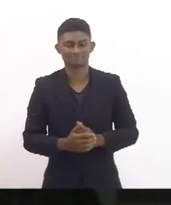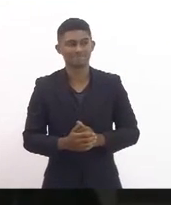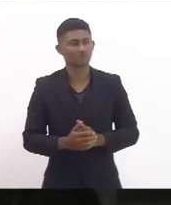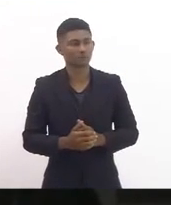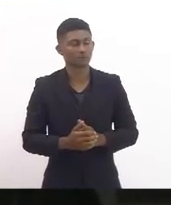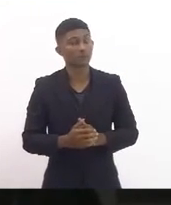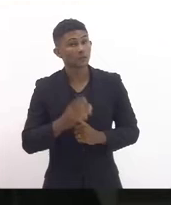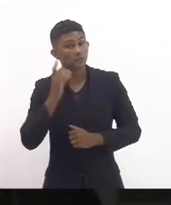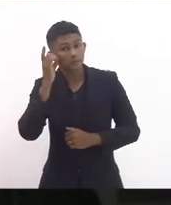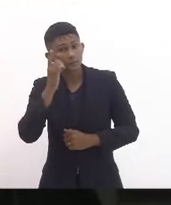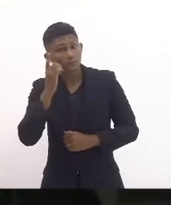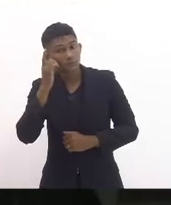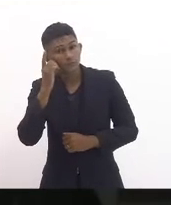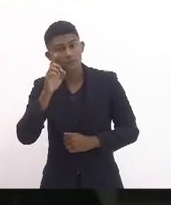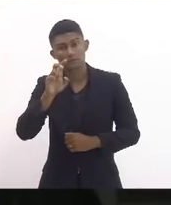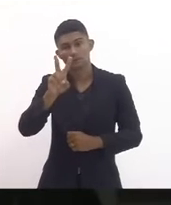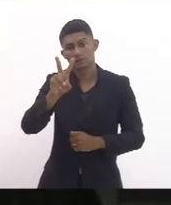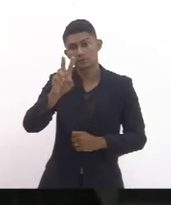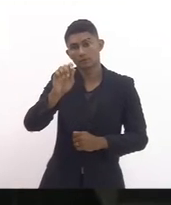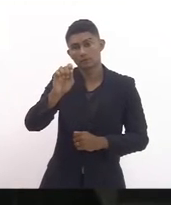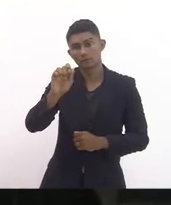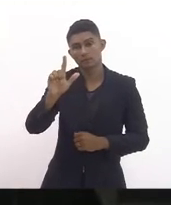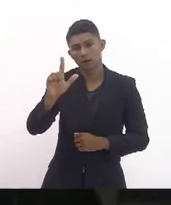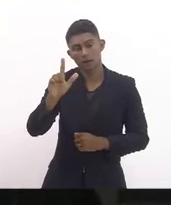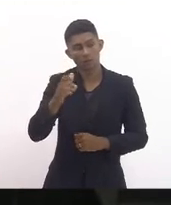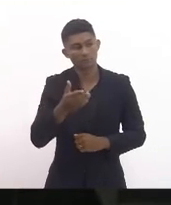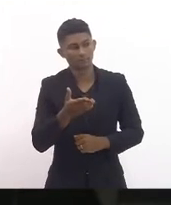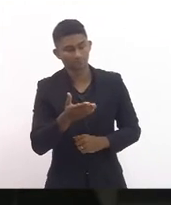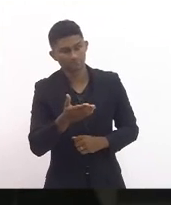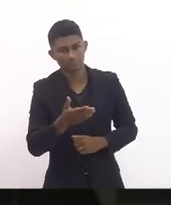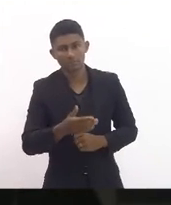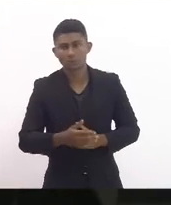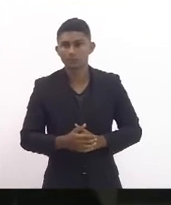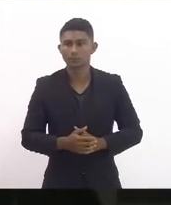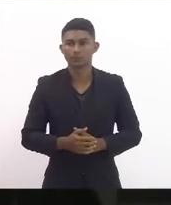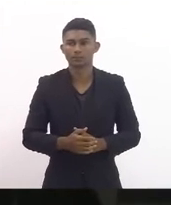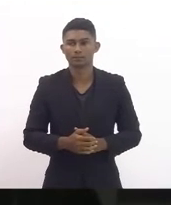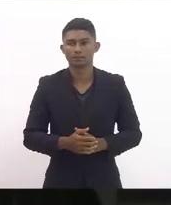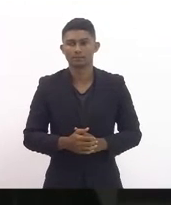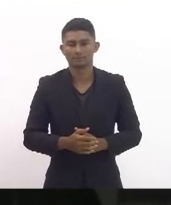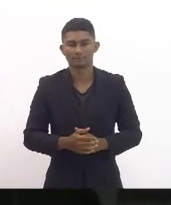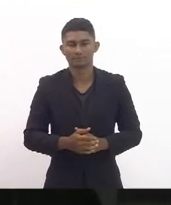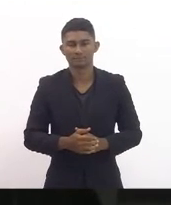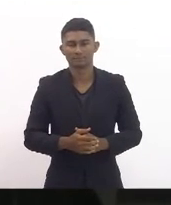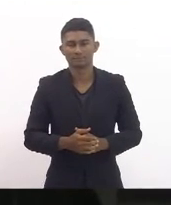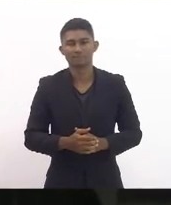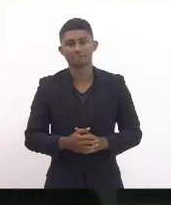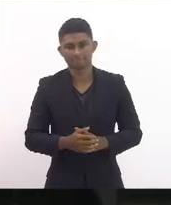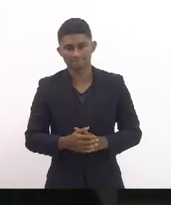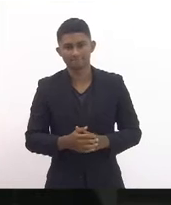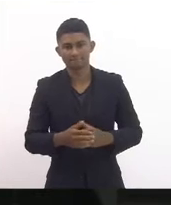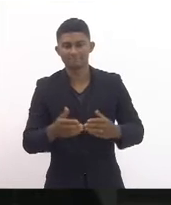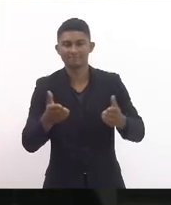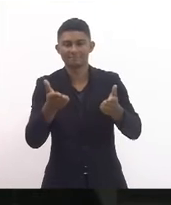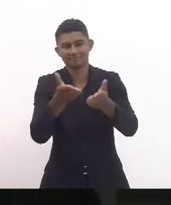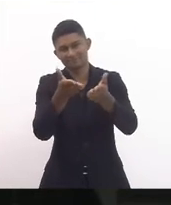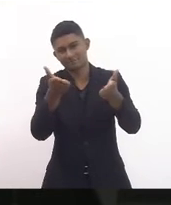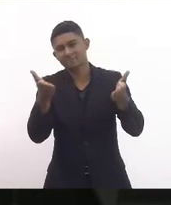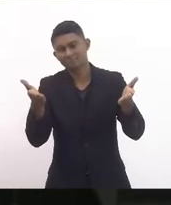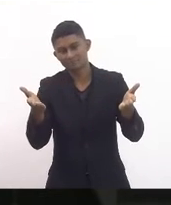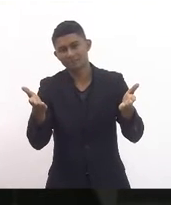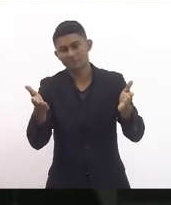Deputado Val da Ceasa as senhoras de senhores que nos